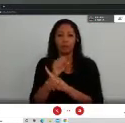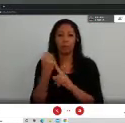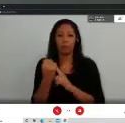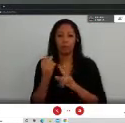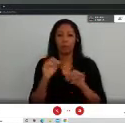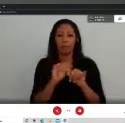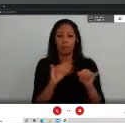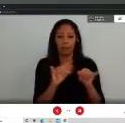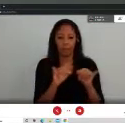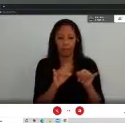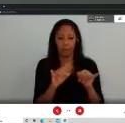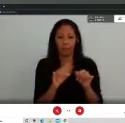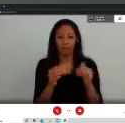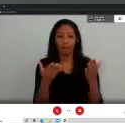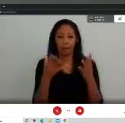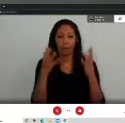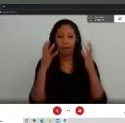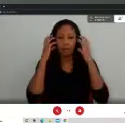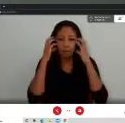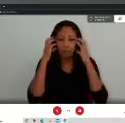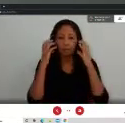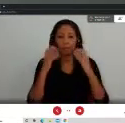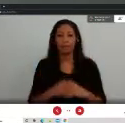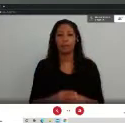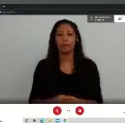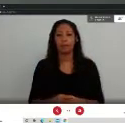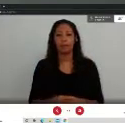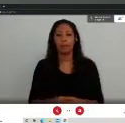escuta pelas rádios. Como bem falou